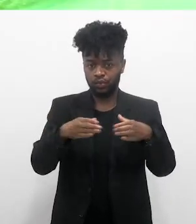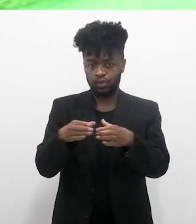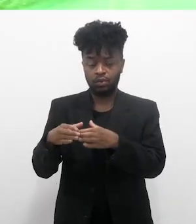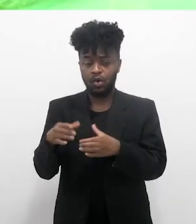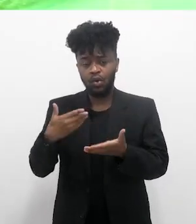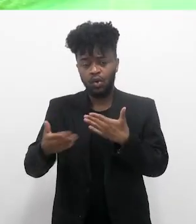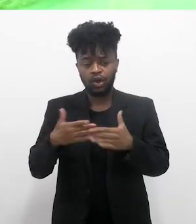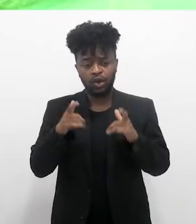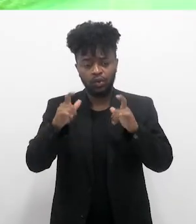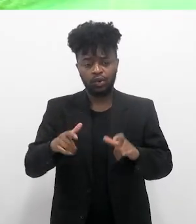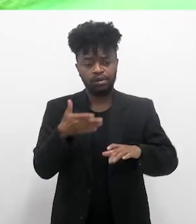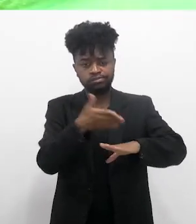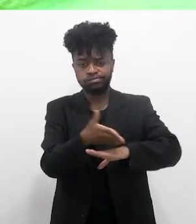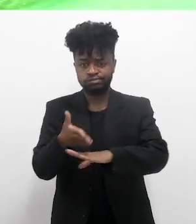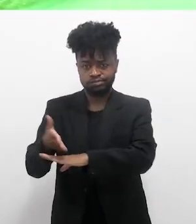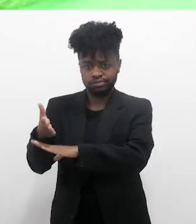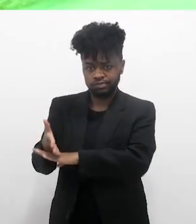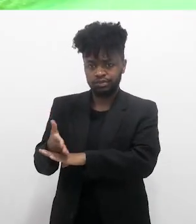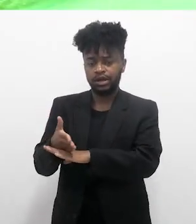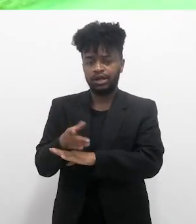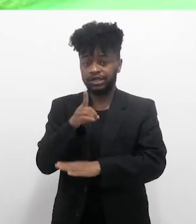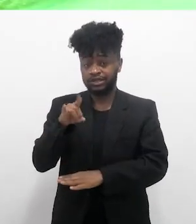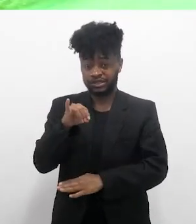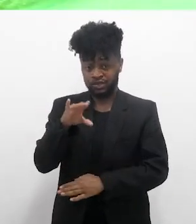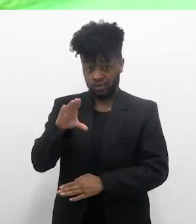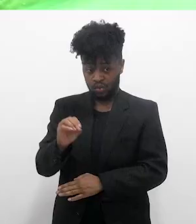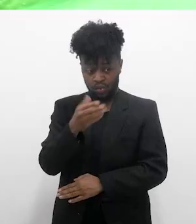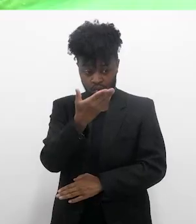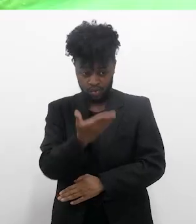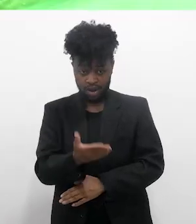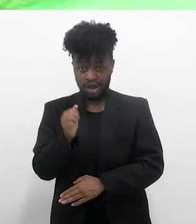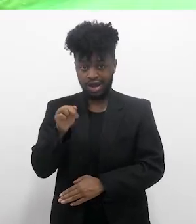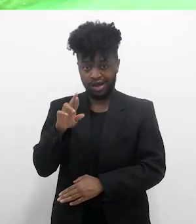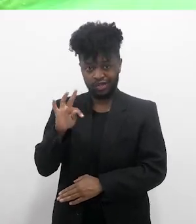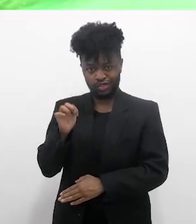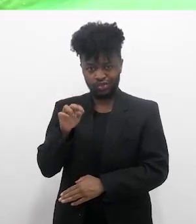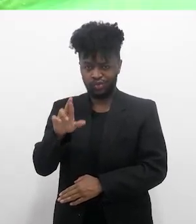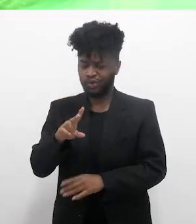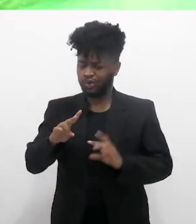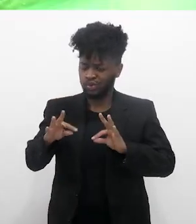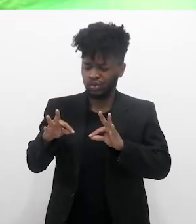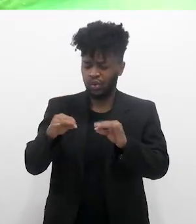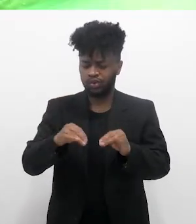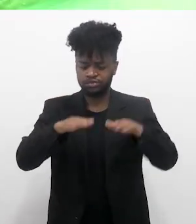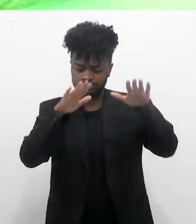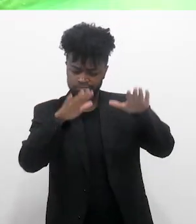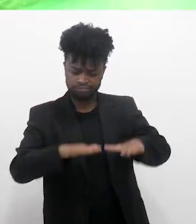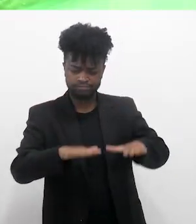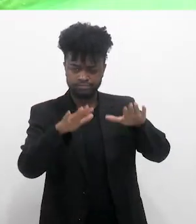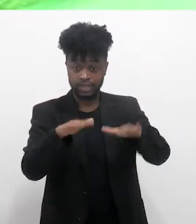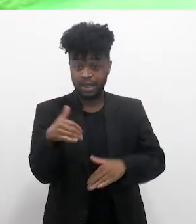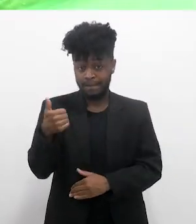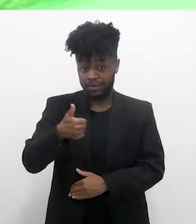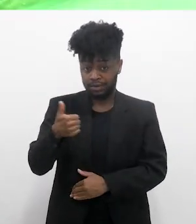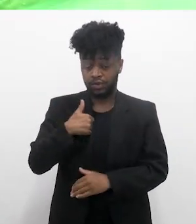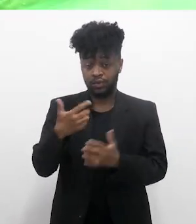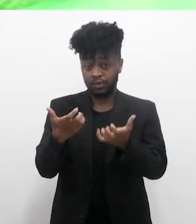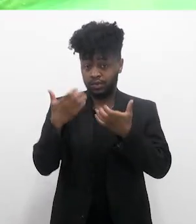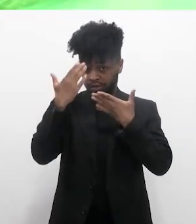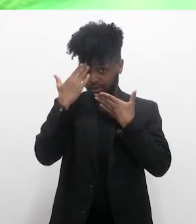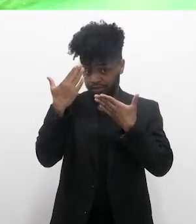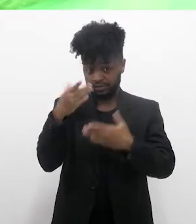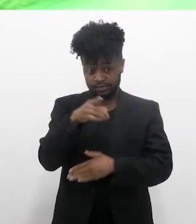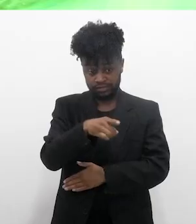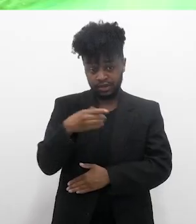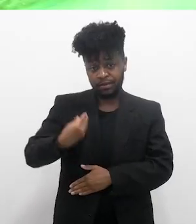passa, Zico, Arthur Antunes Coimbra, é reverenciado. Zico, primeiro, eu quero agradecer a tua presença